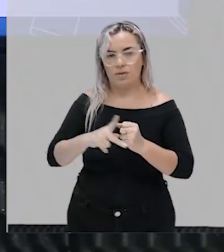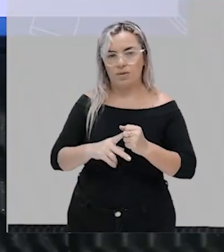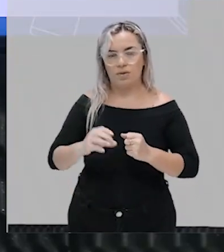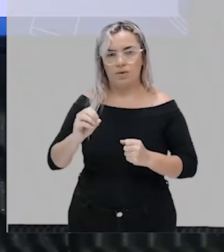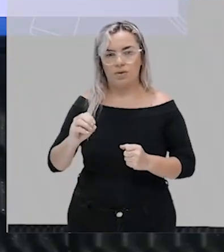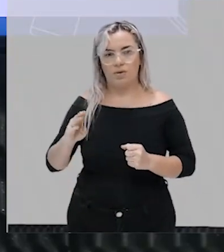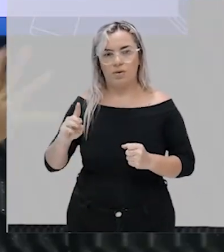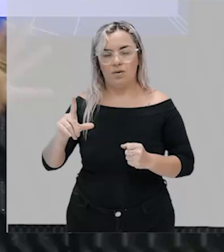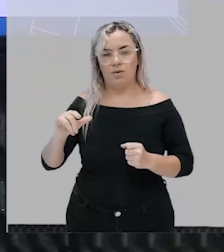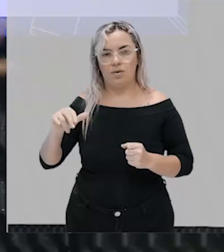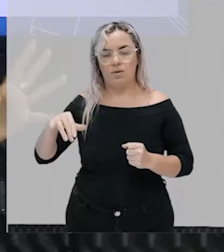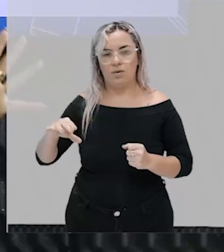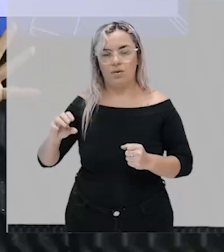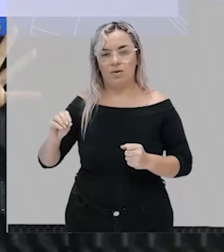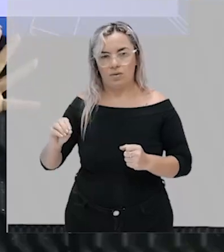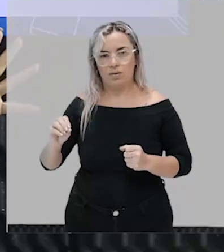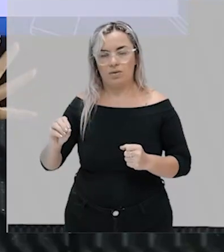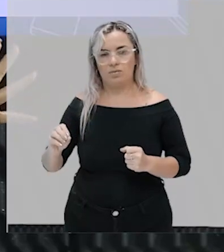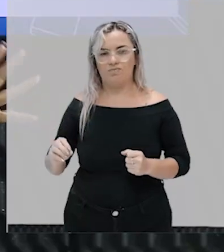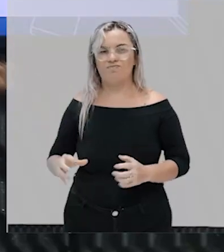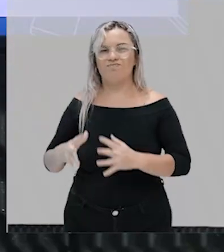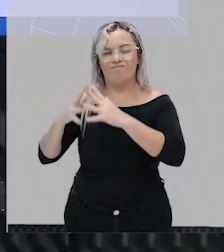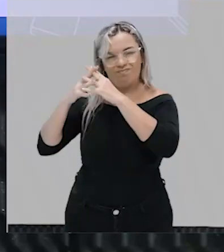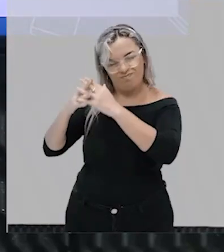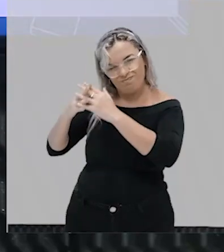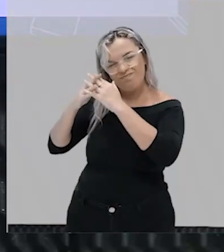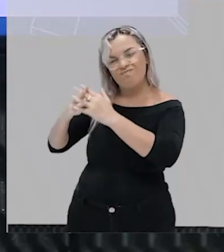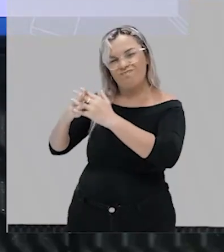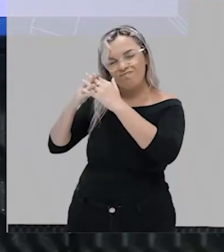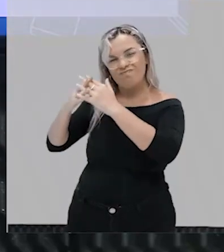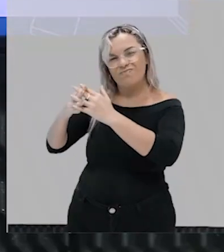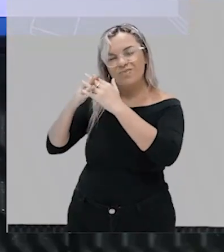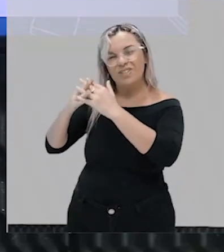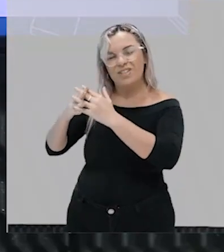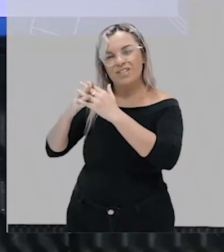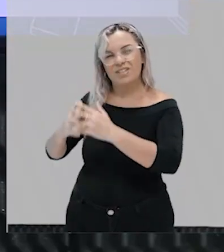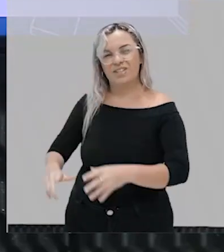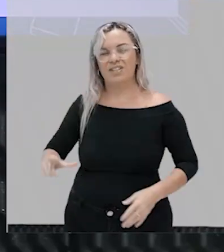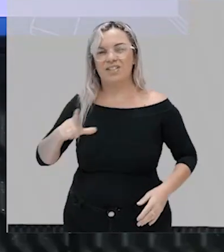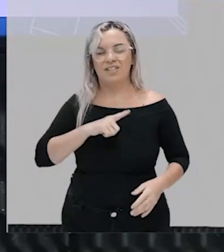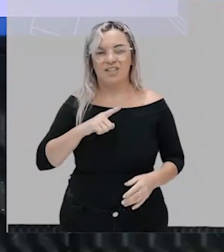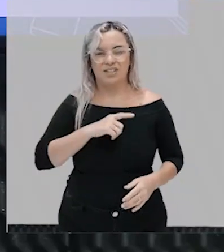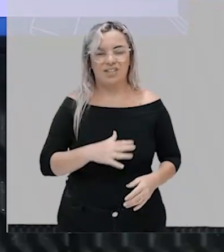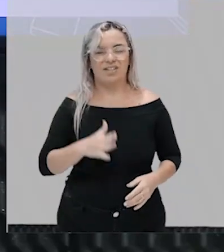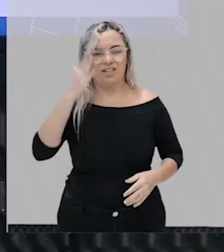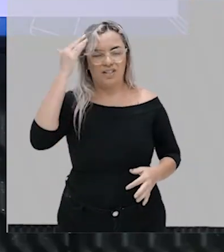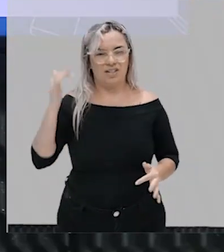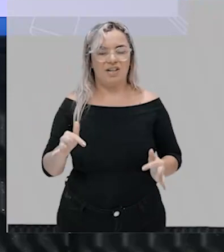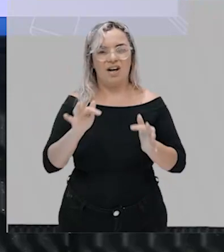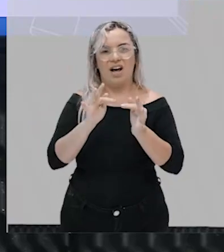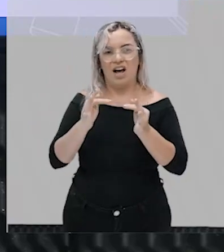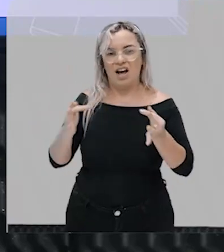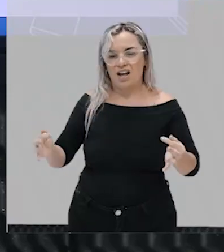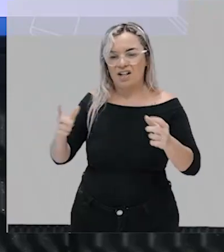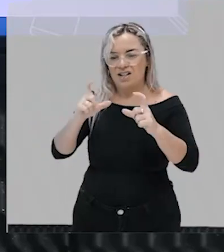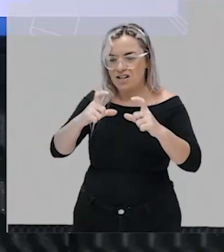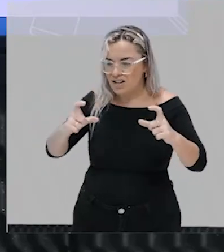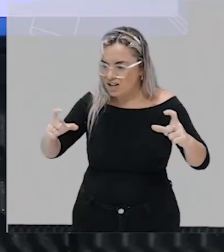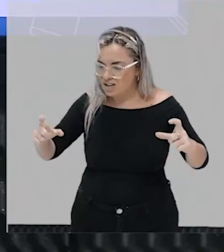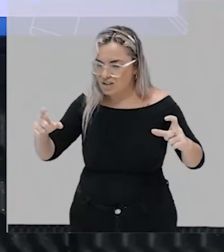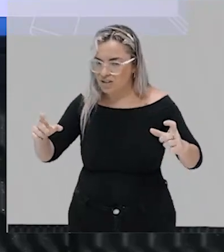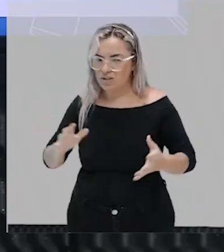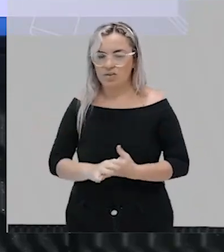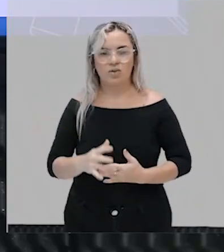que tal a complexidade da questão? Tem que saber, gente, análise sintática. Porque aqui eu não posso